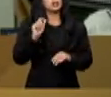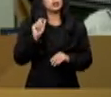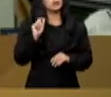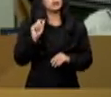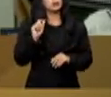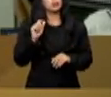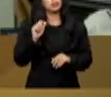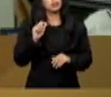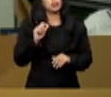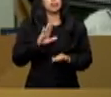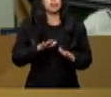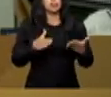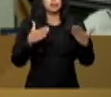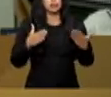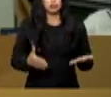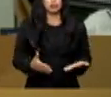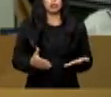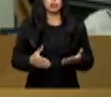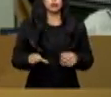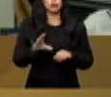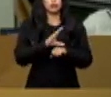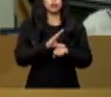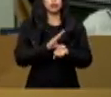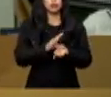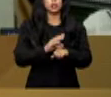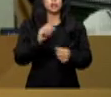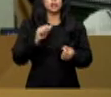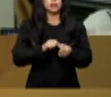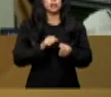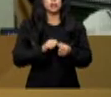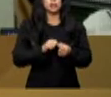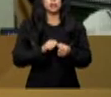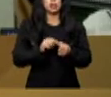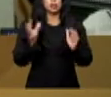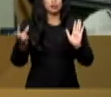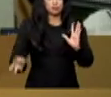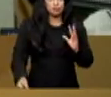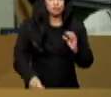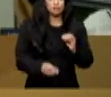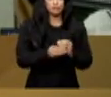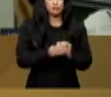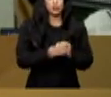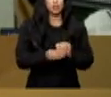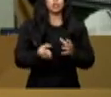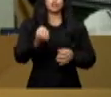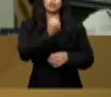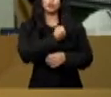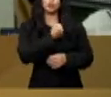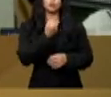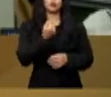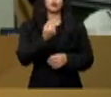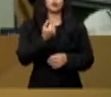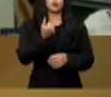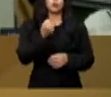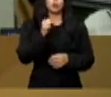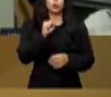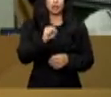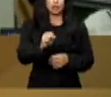o constituinte derivado proceder com a edição da Emenda Constitucional nº 87 de